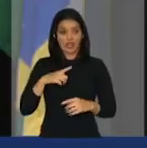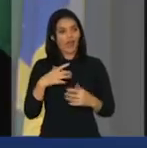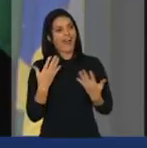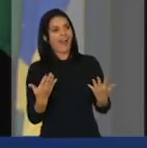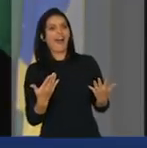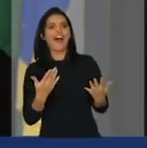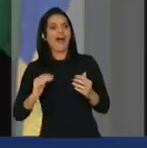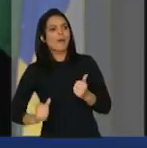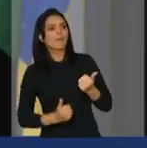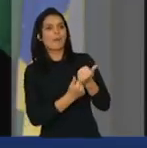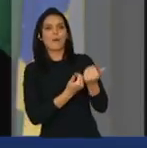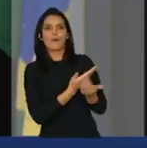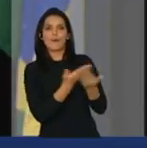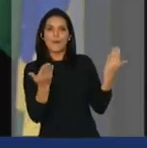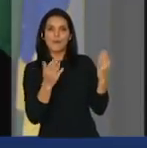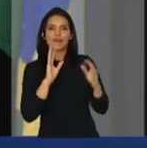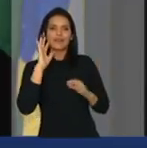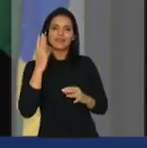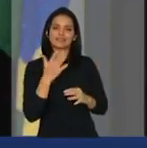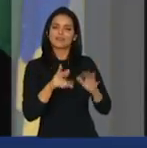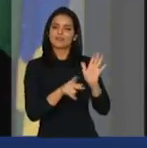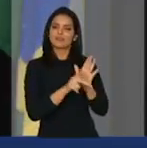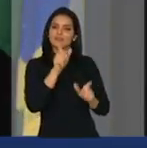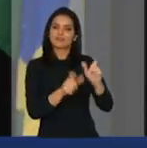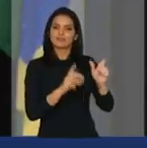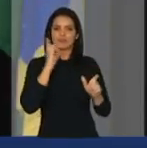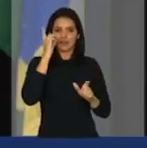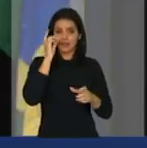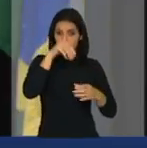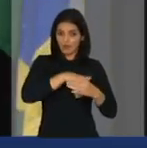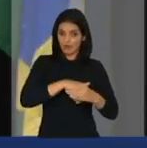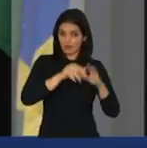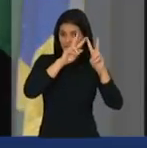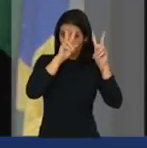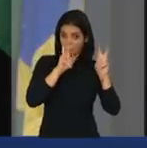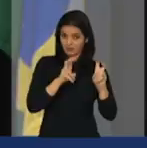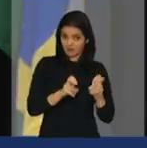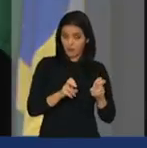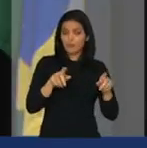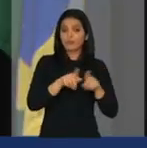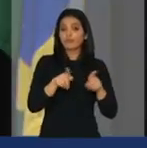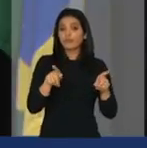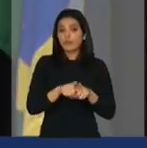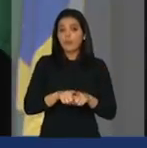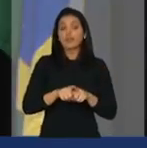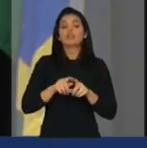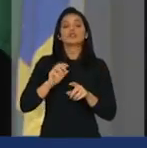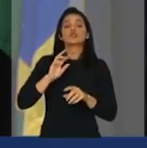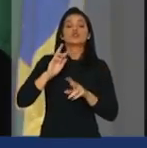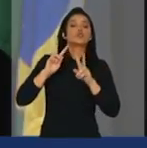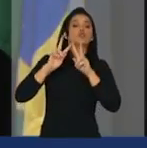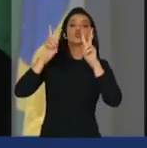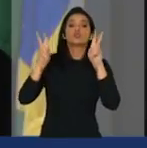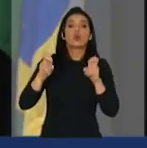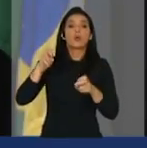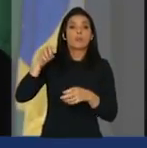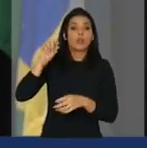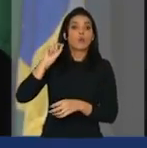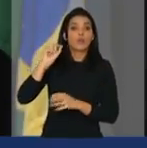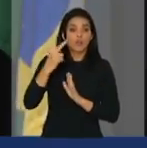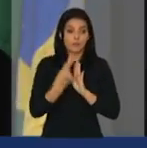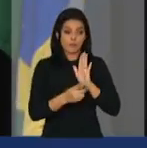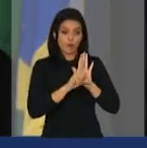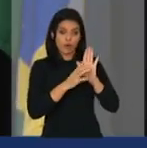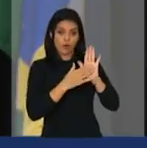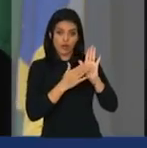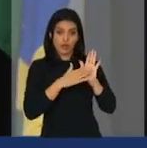decisões dos parlamentares frente as votações e sobretudo em especial a votação do